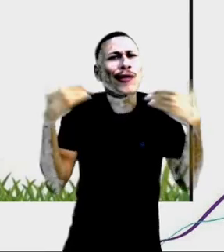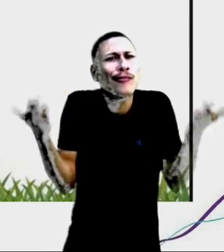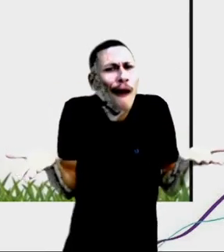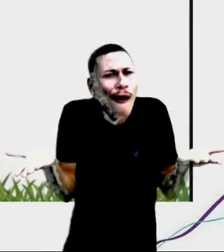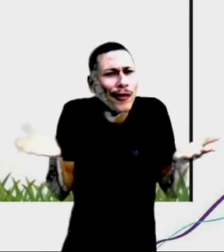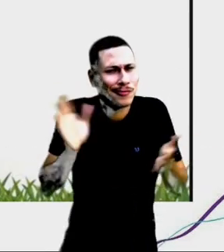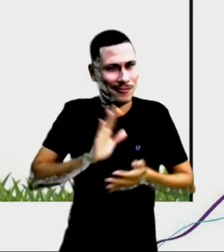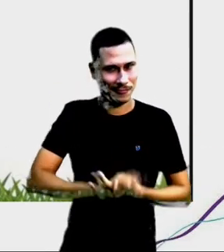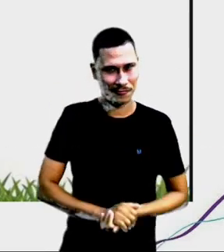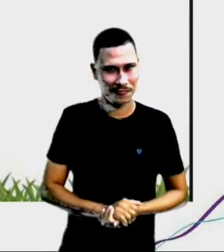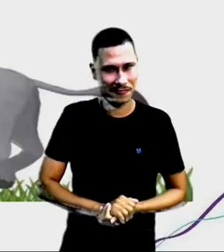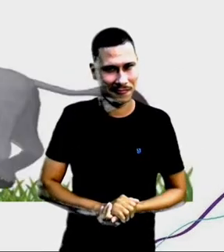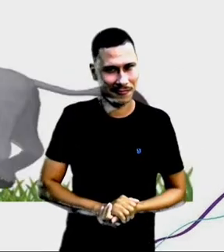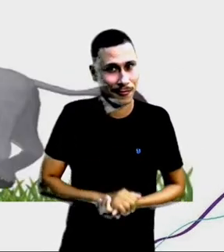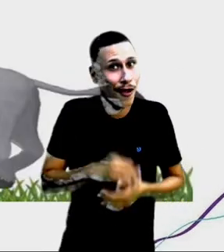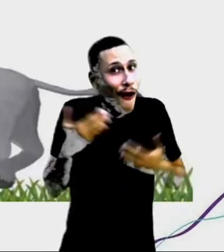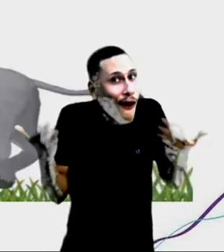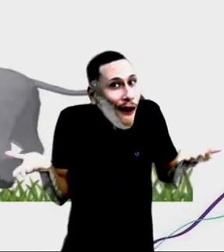o